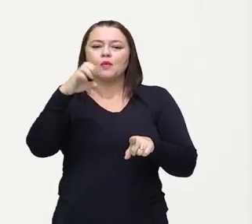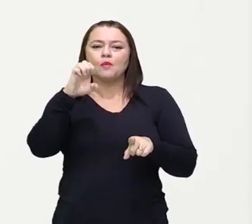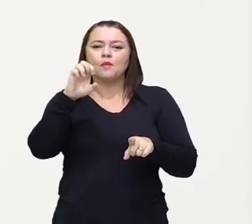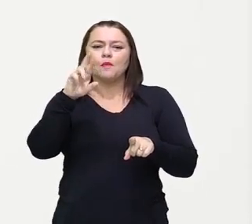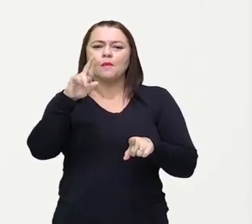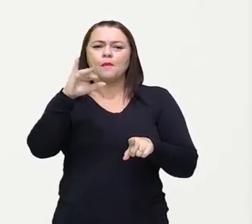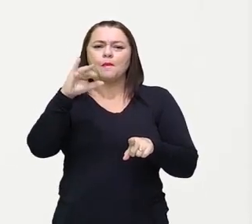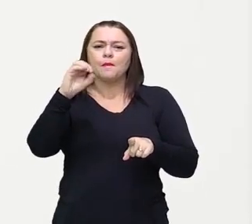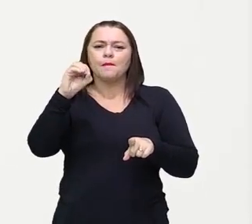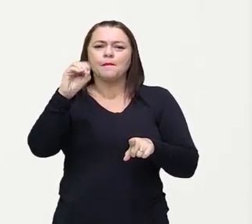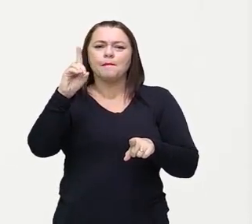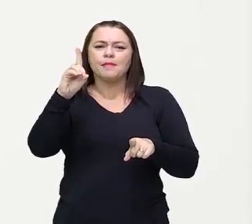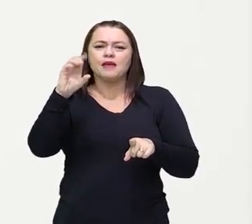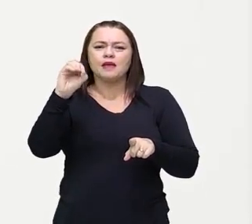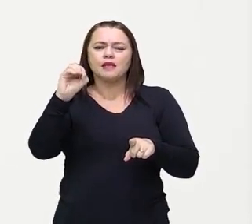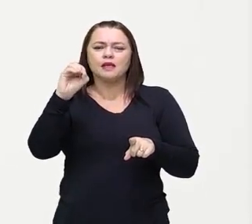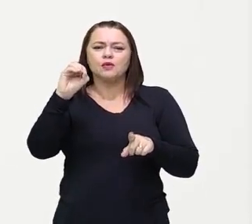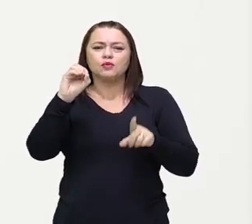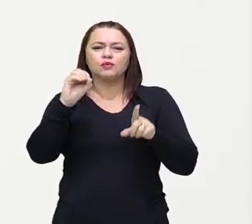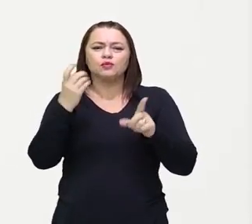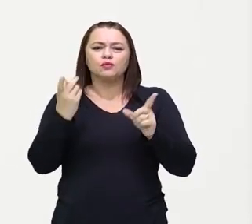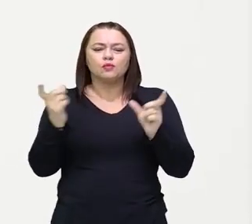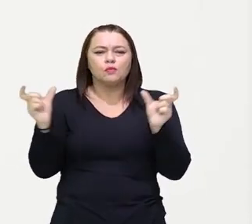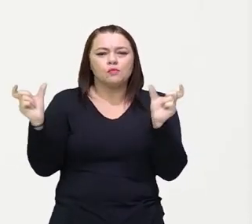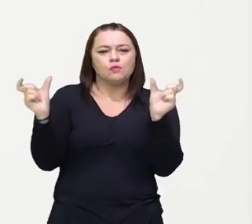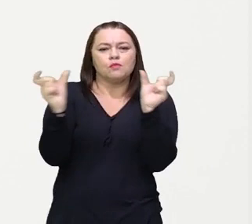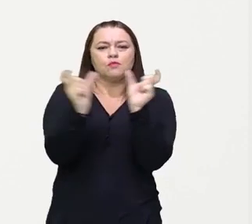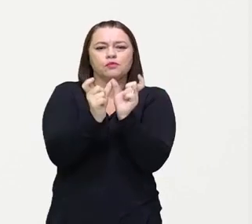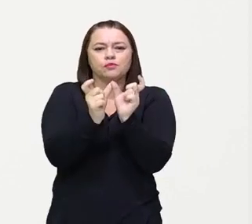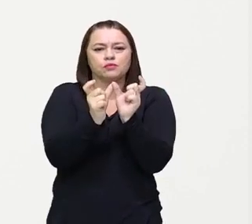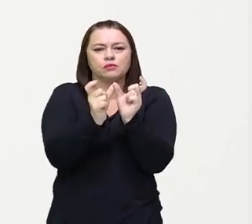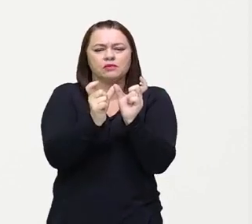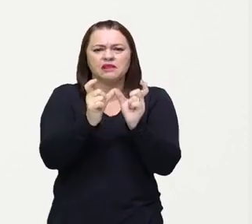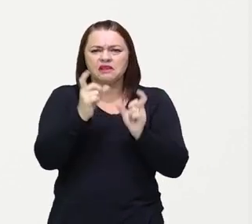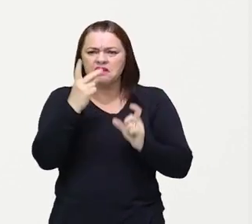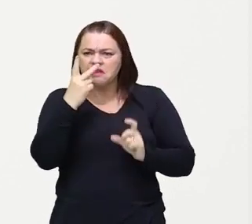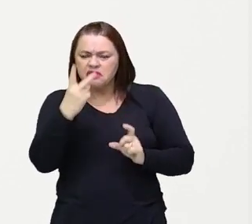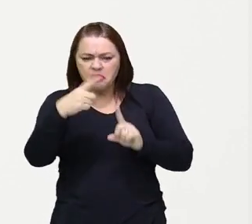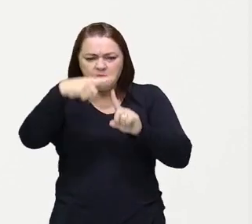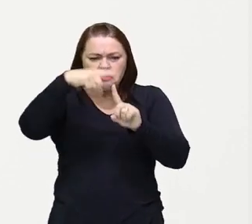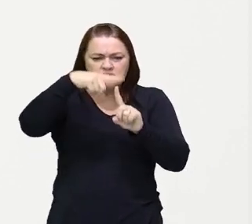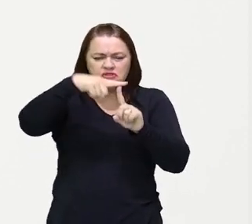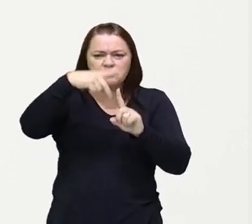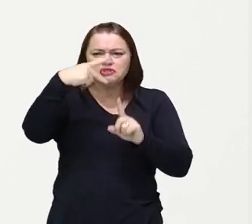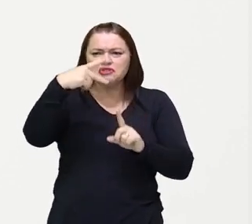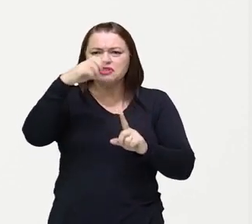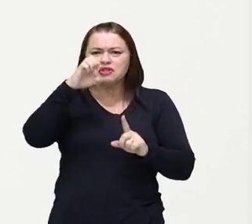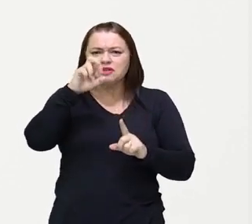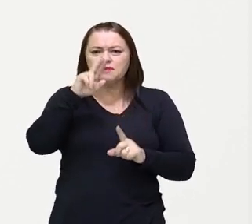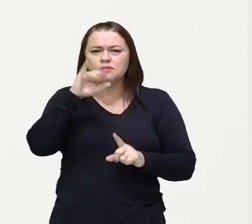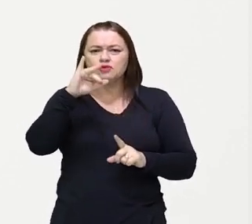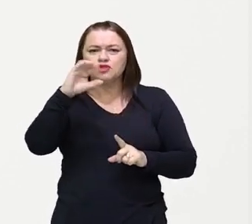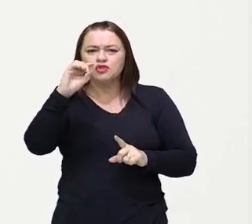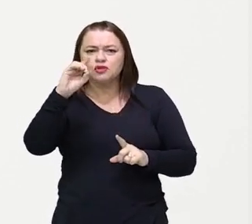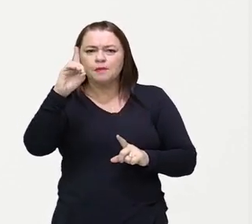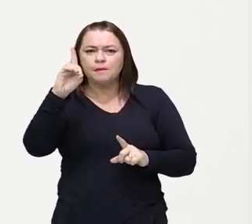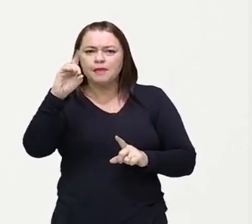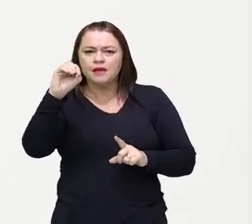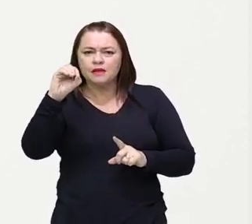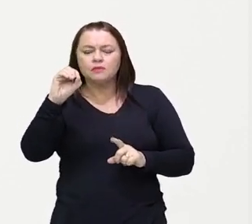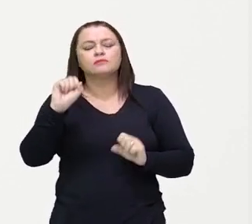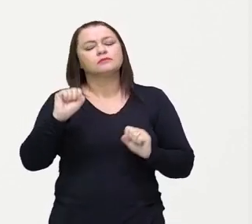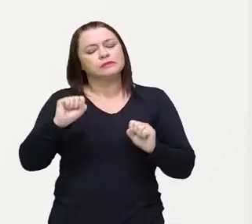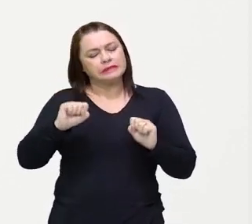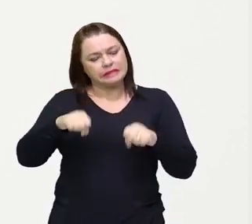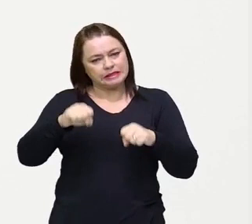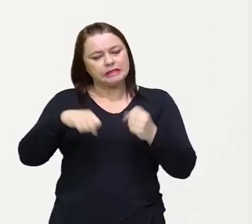composto. Professora Edila, são 2 tipos de período? Sim, eu tenho o período simples e eu tenho o composto. O composto,